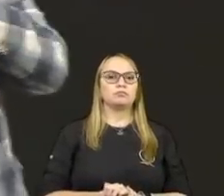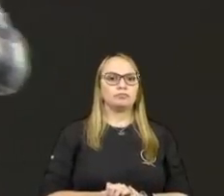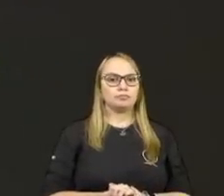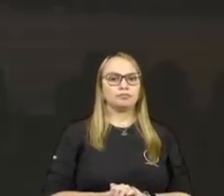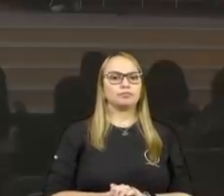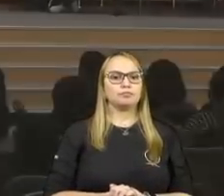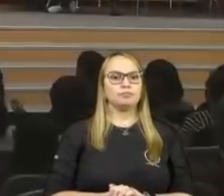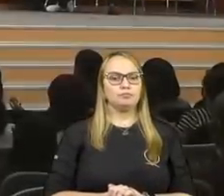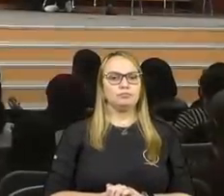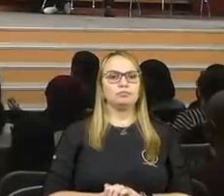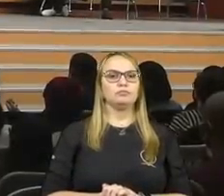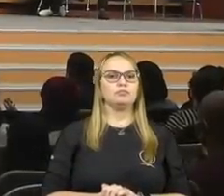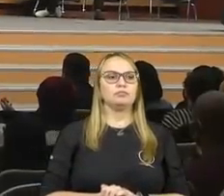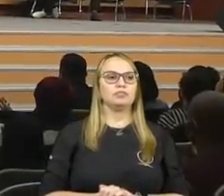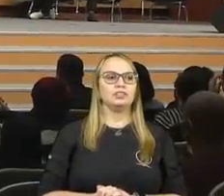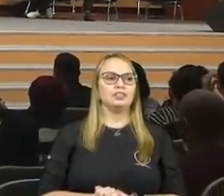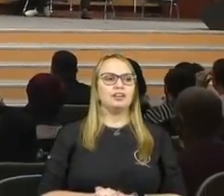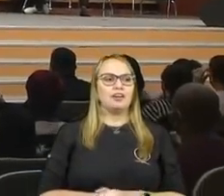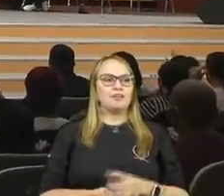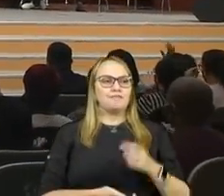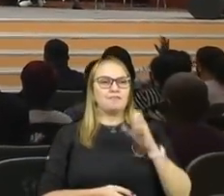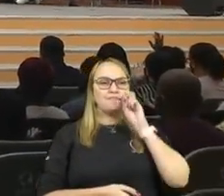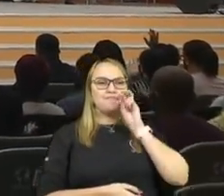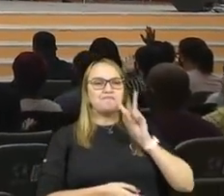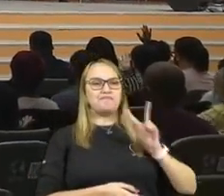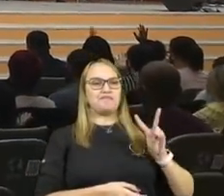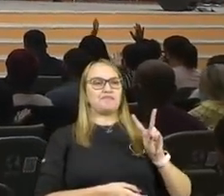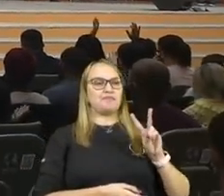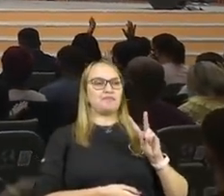a sua passagem para a vitória